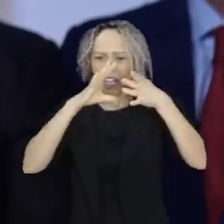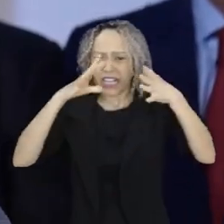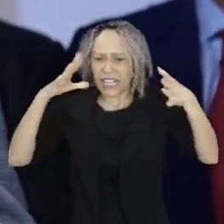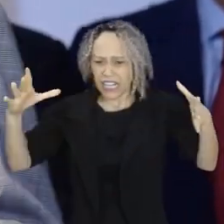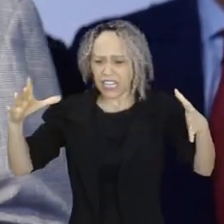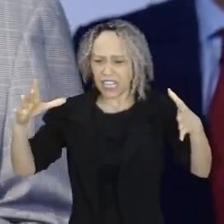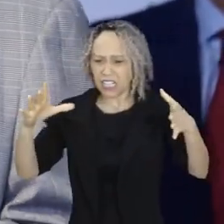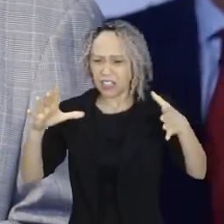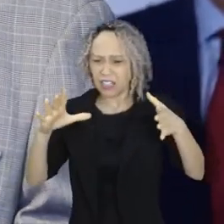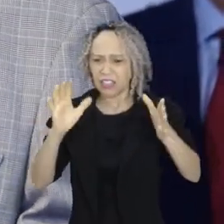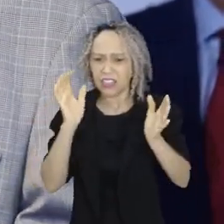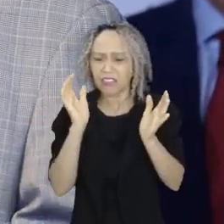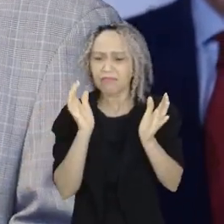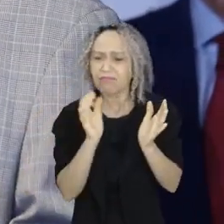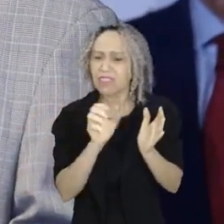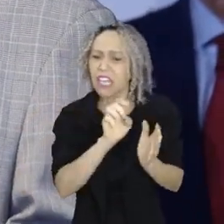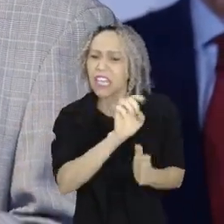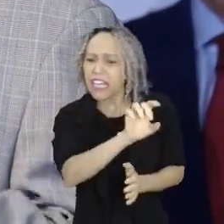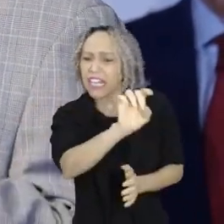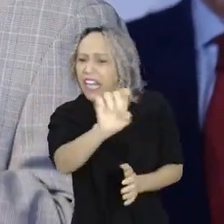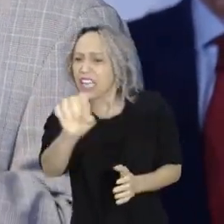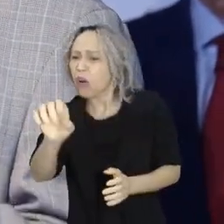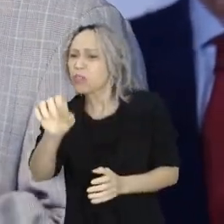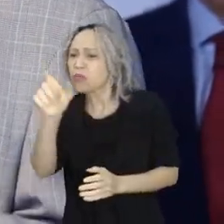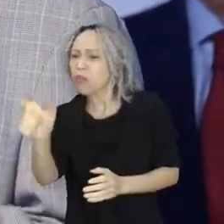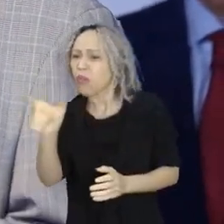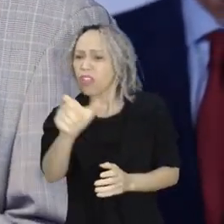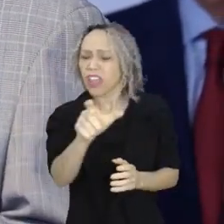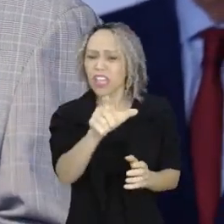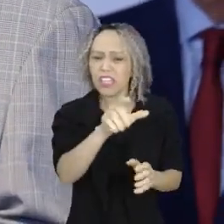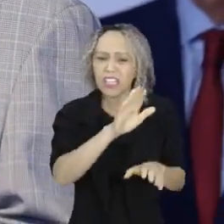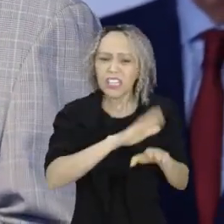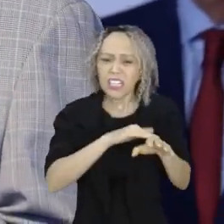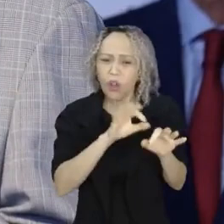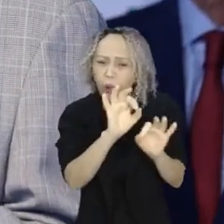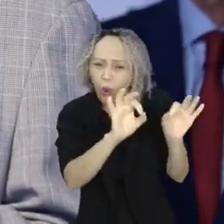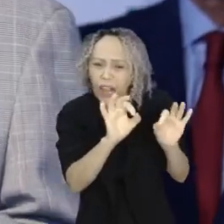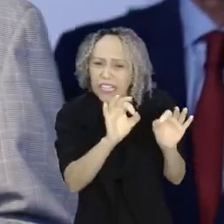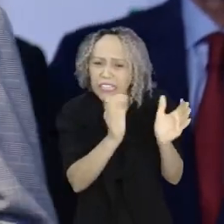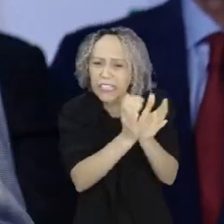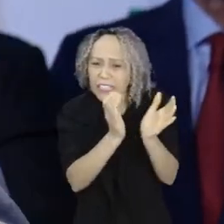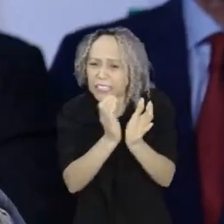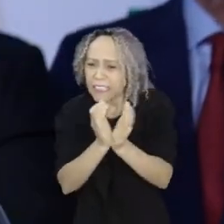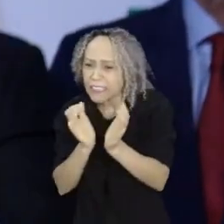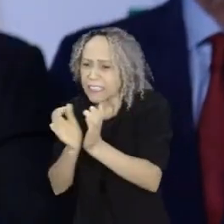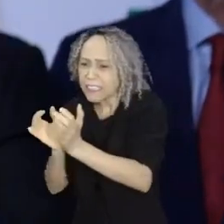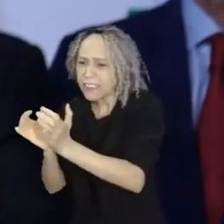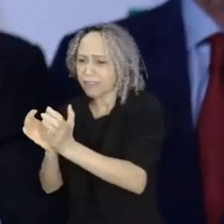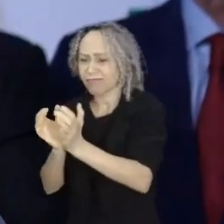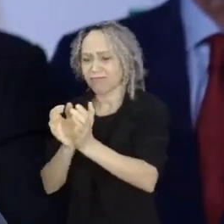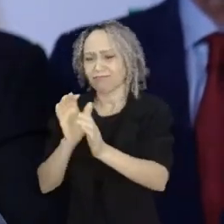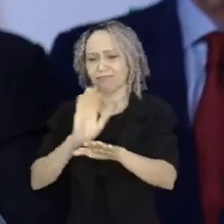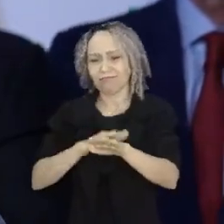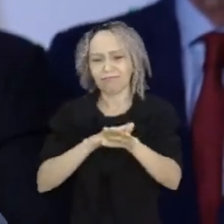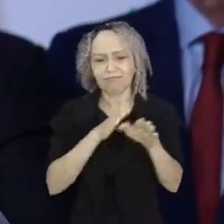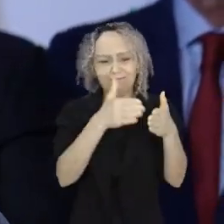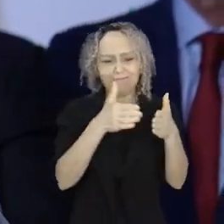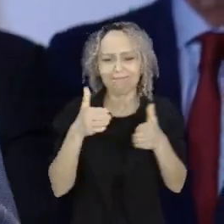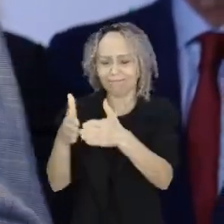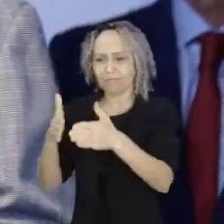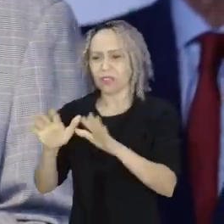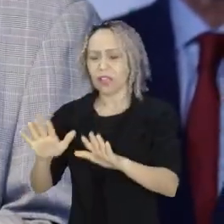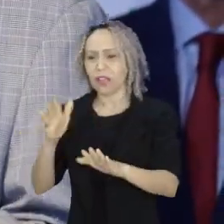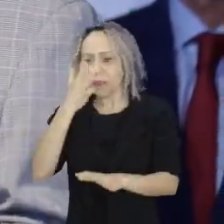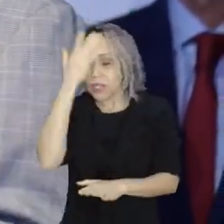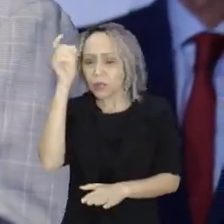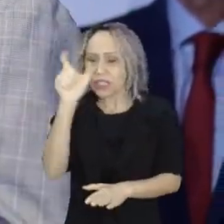É importante a gente olhar as pessoas que têm competência técnica, as pessoas que têm qualificação técnica, e